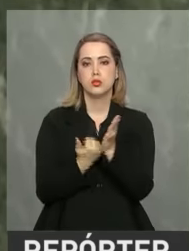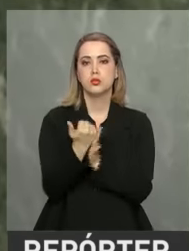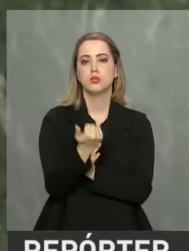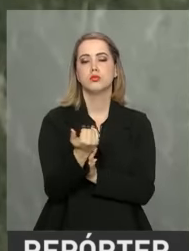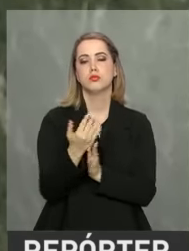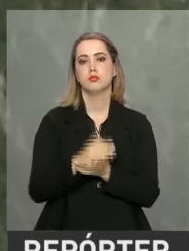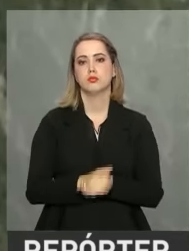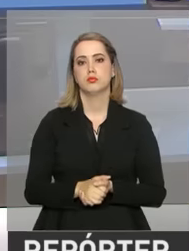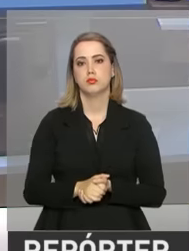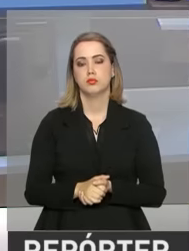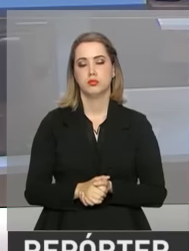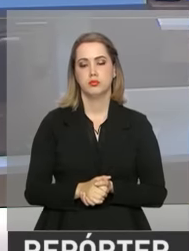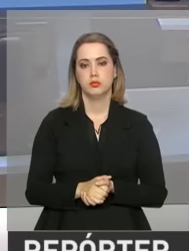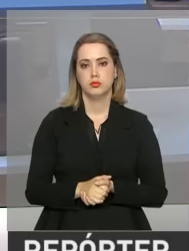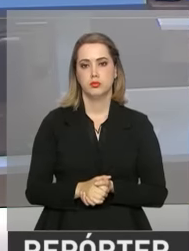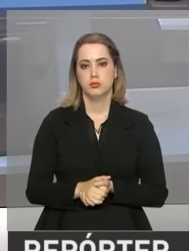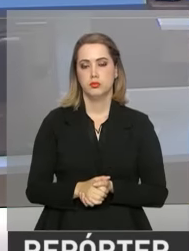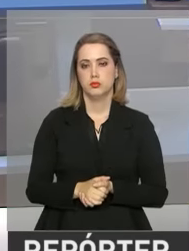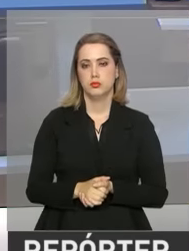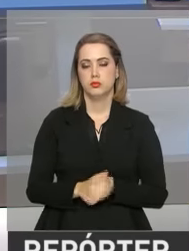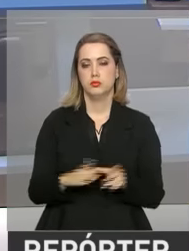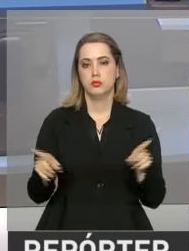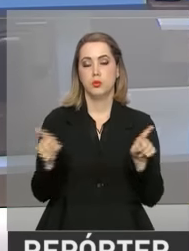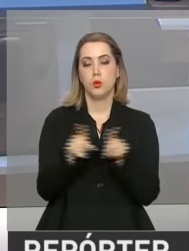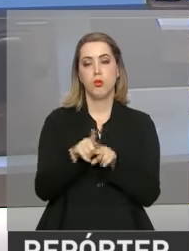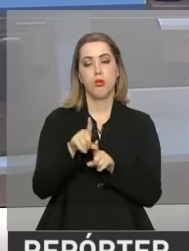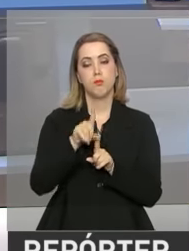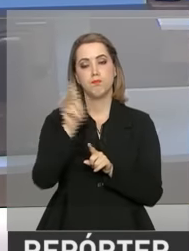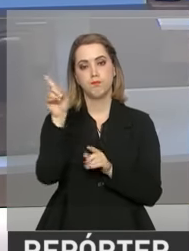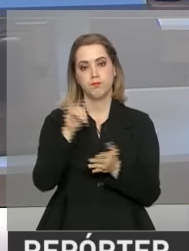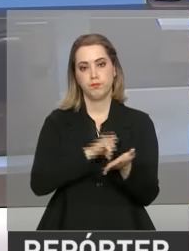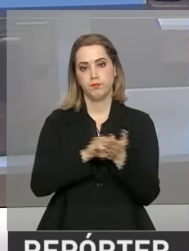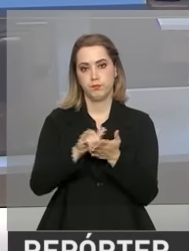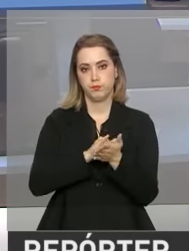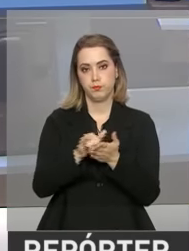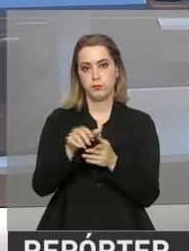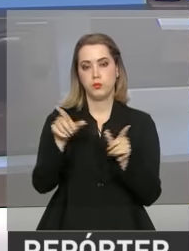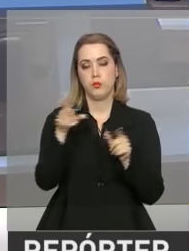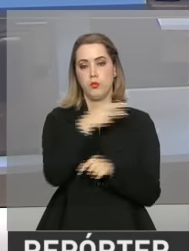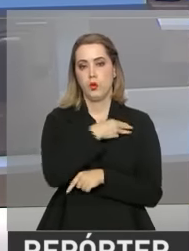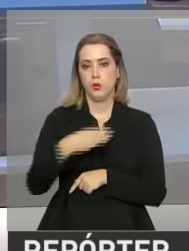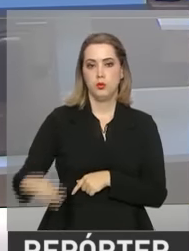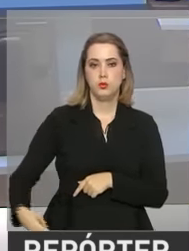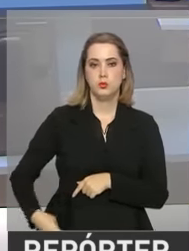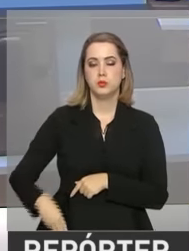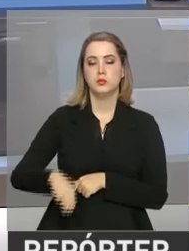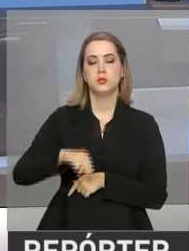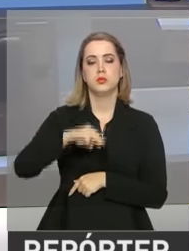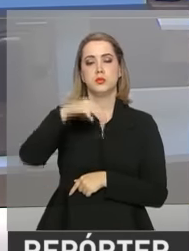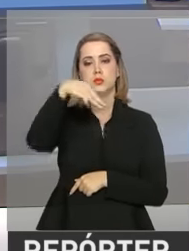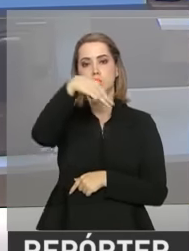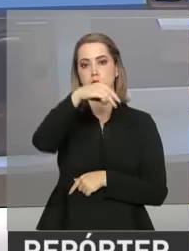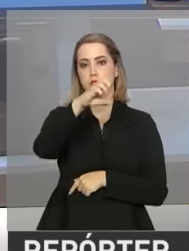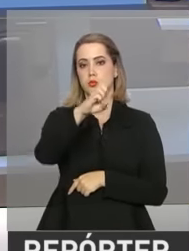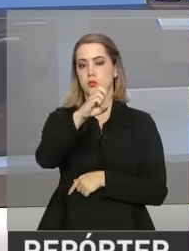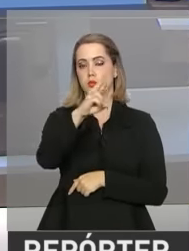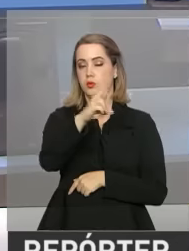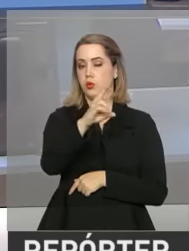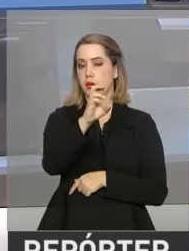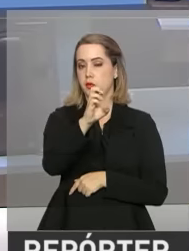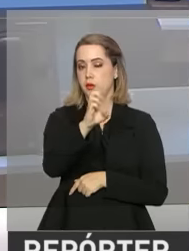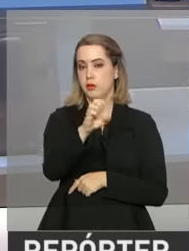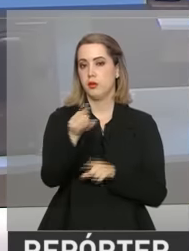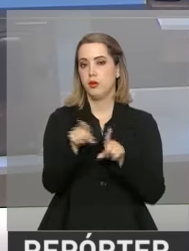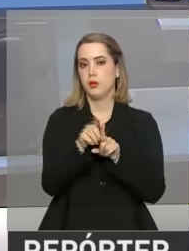a desenhar-se. Também em Nova York, o ministro das Relações Exteriores, José Serra, se encontrou com representantes dos